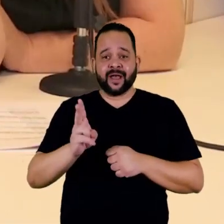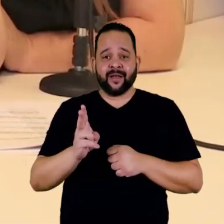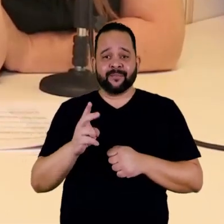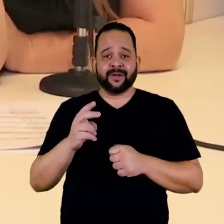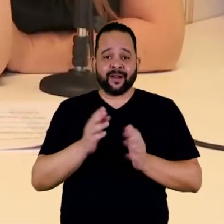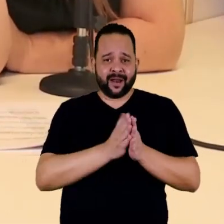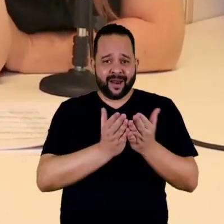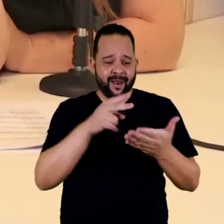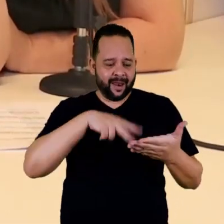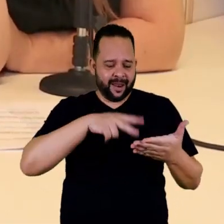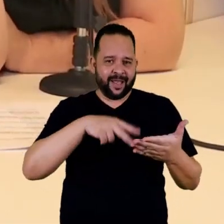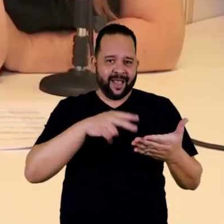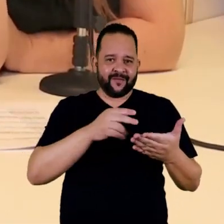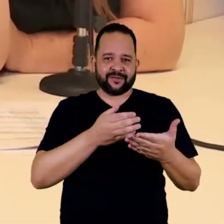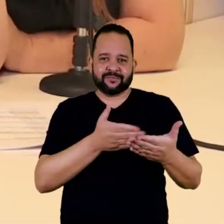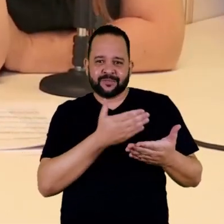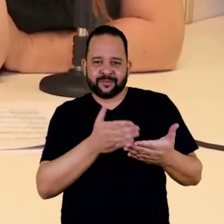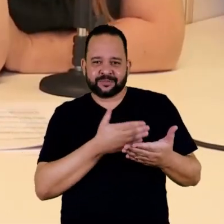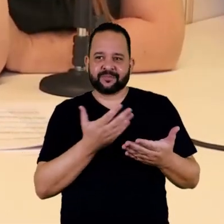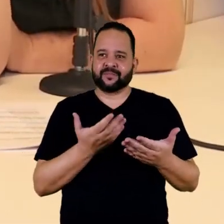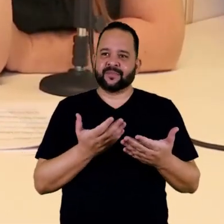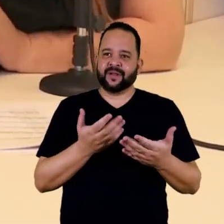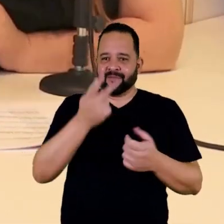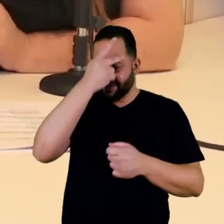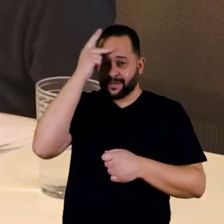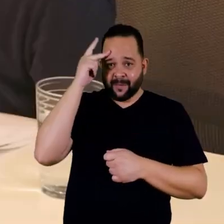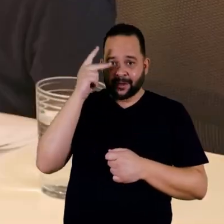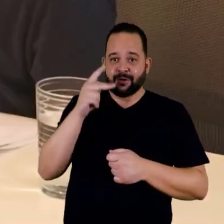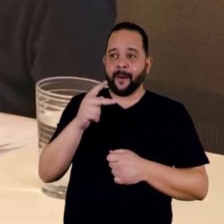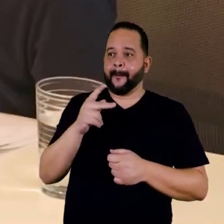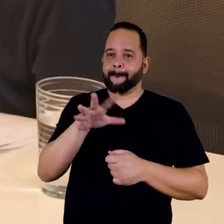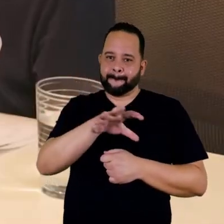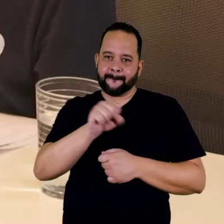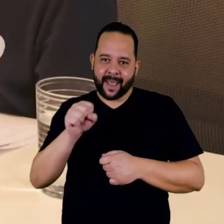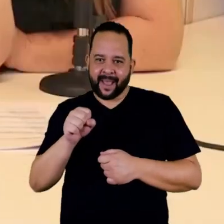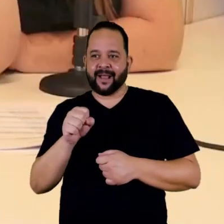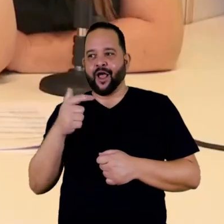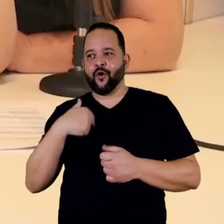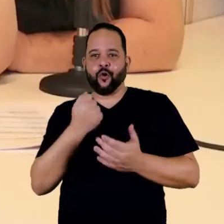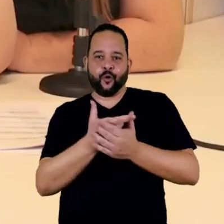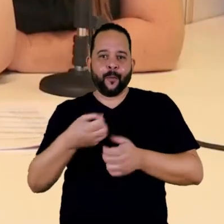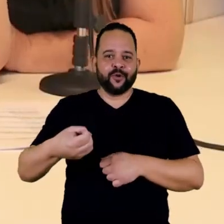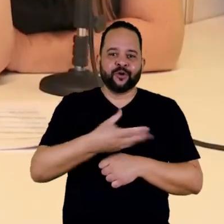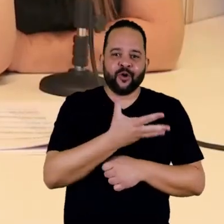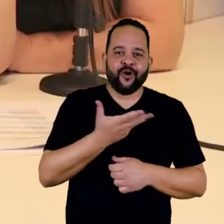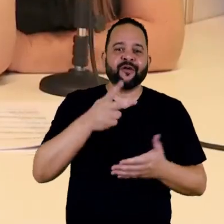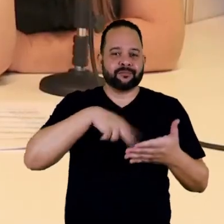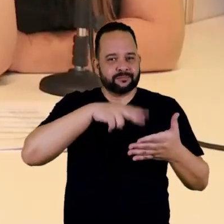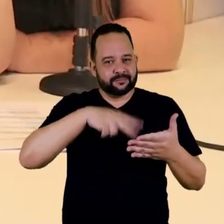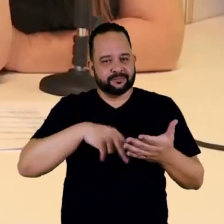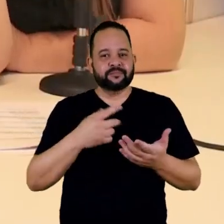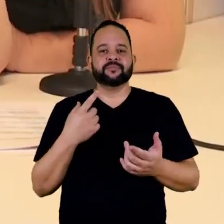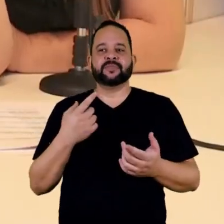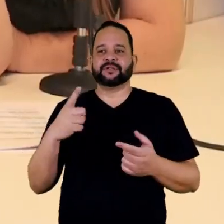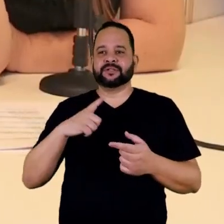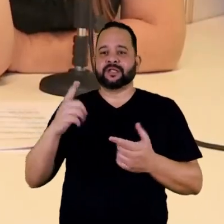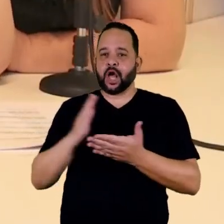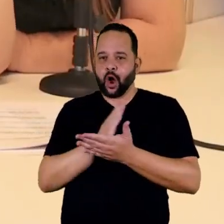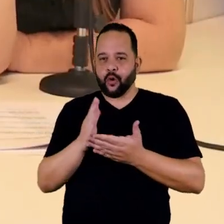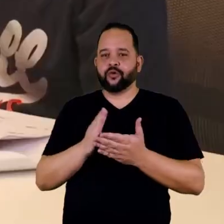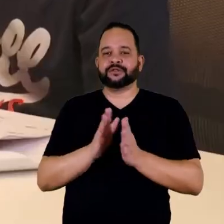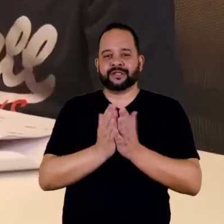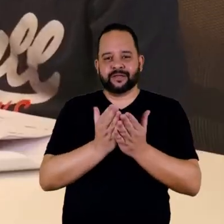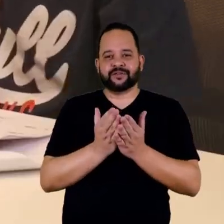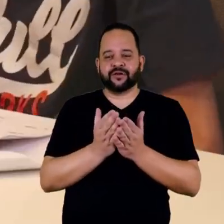tenho né eu eu eu eu vou lendo de vez em quando alguém rouba o livro eu compro outro e vou lendo assim tem alguns livros que eu repito